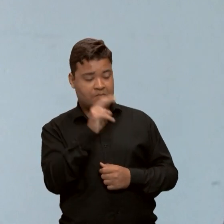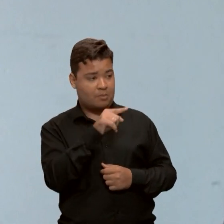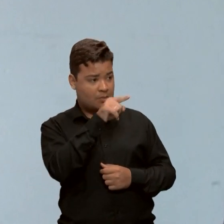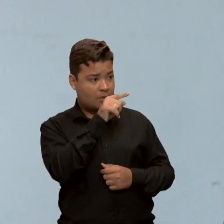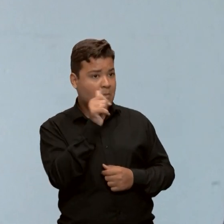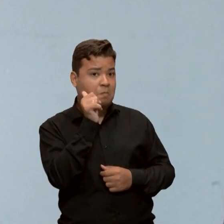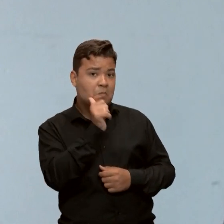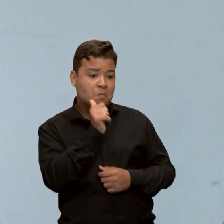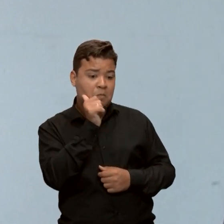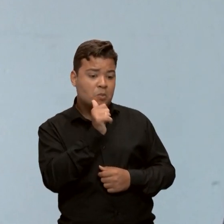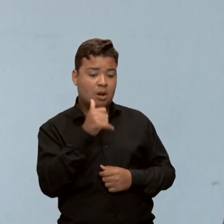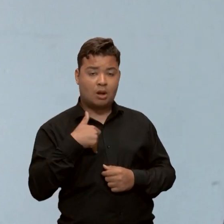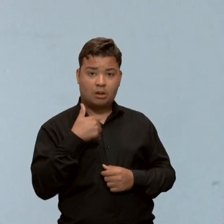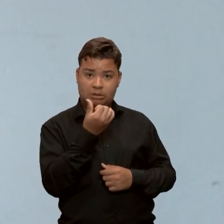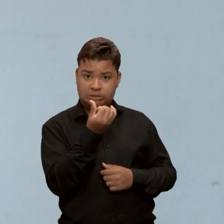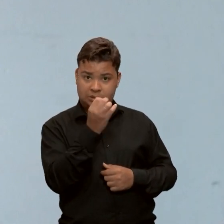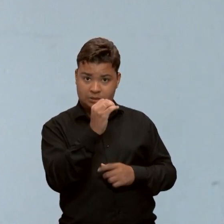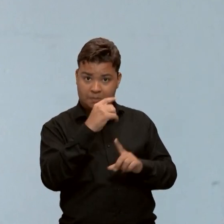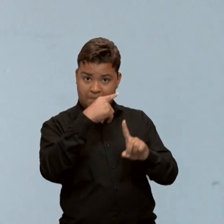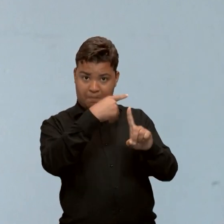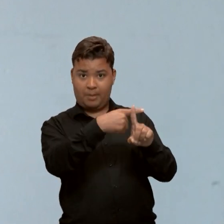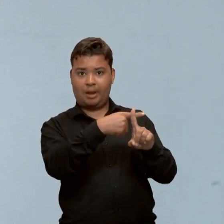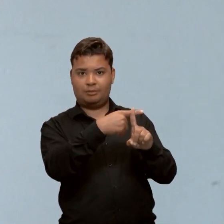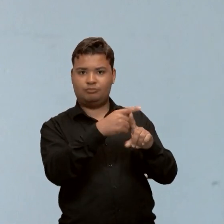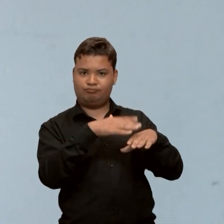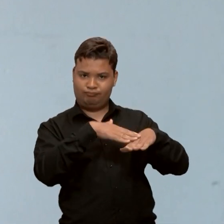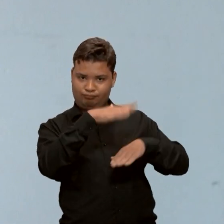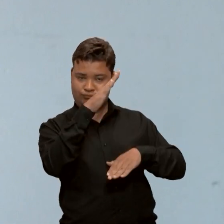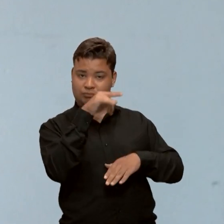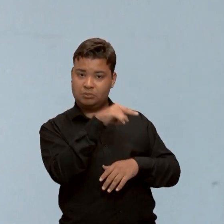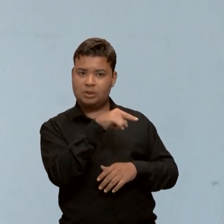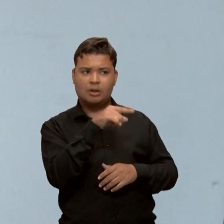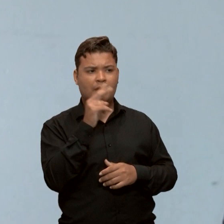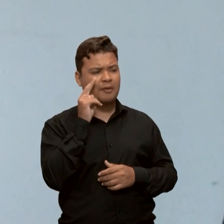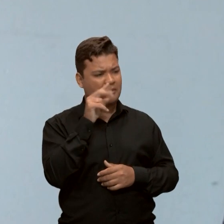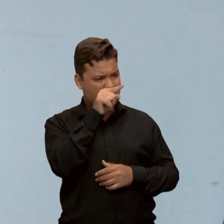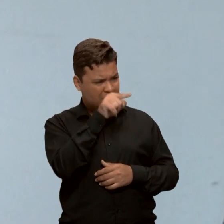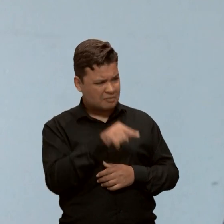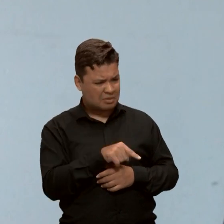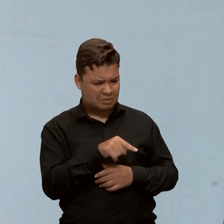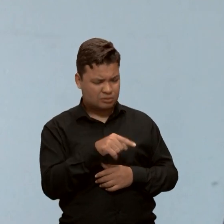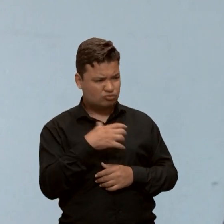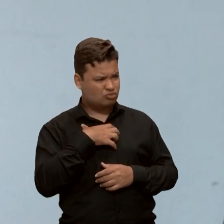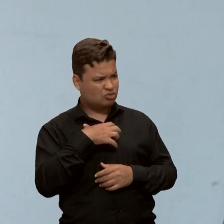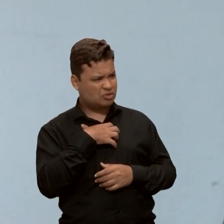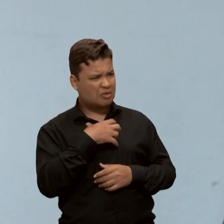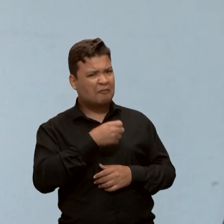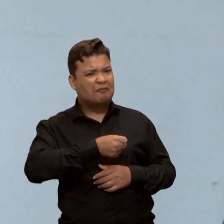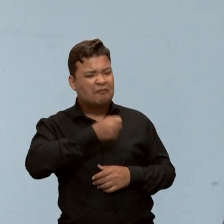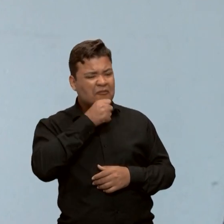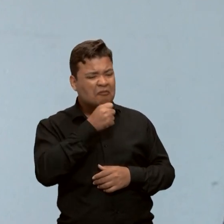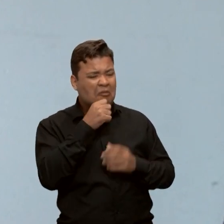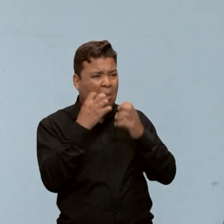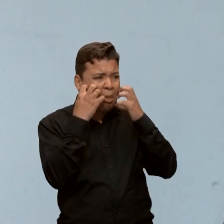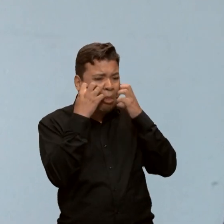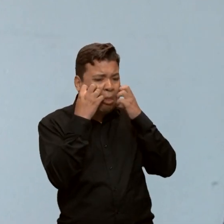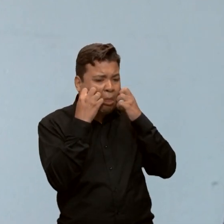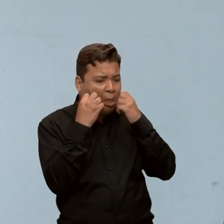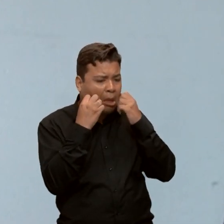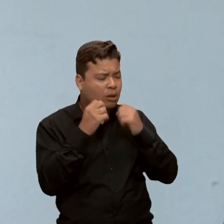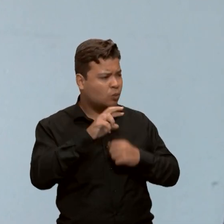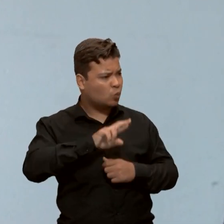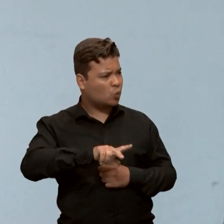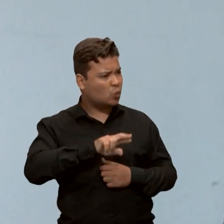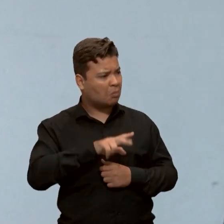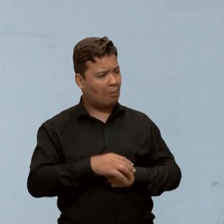60 mais, que ela foge desse estereótipo de velho, ela muitas vezes